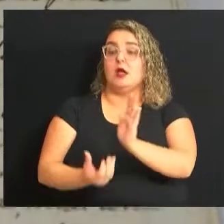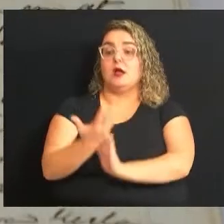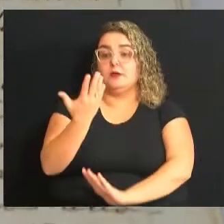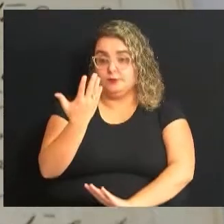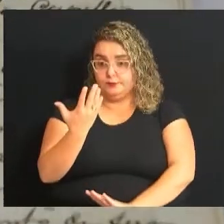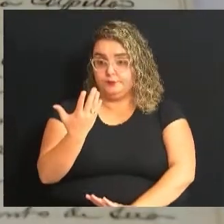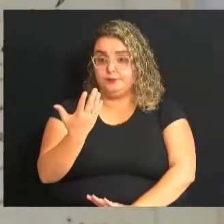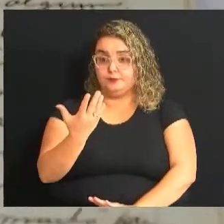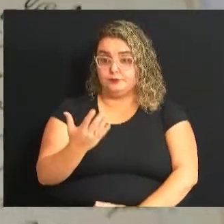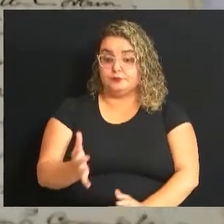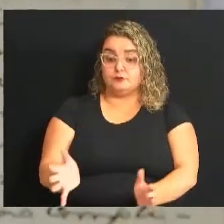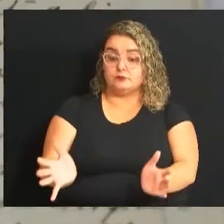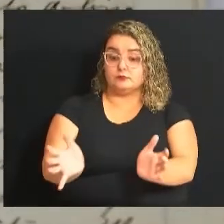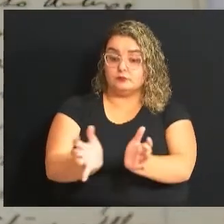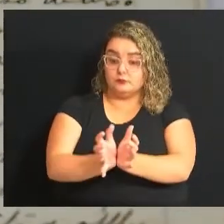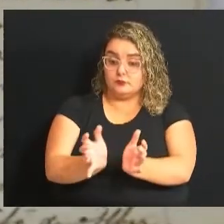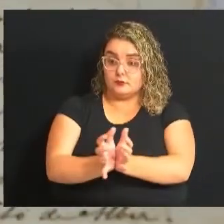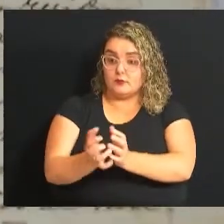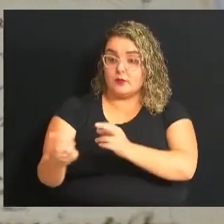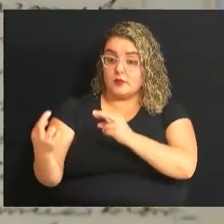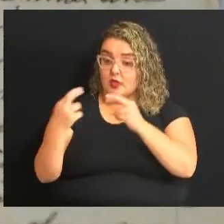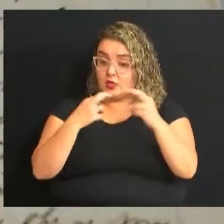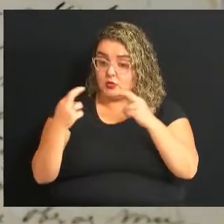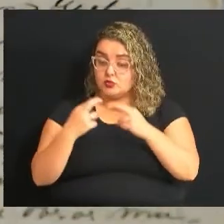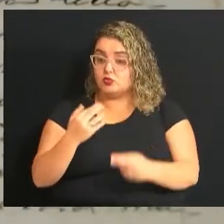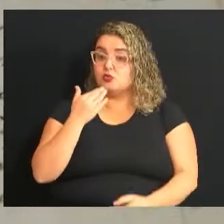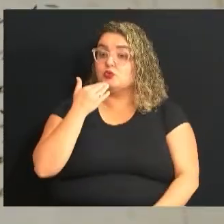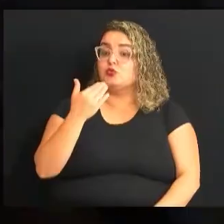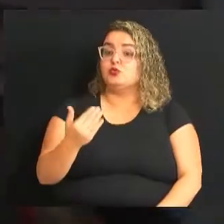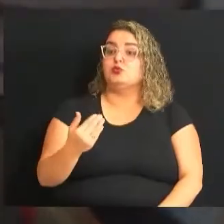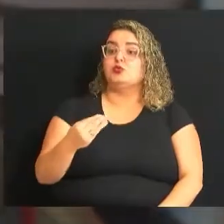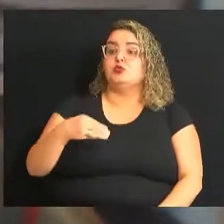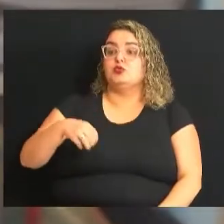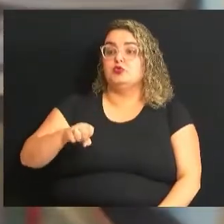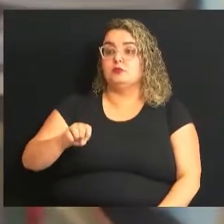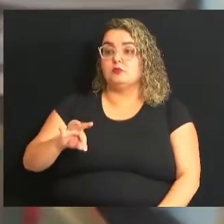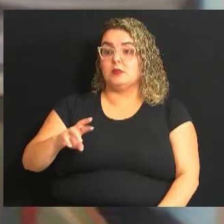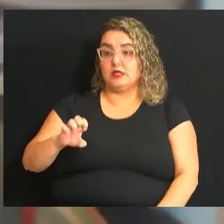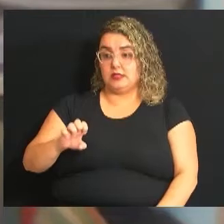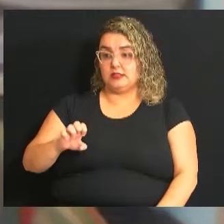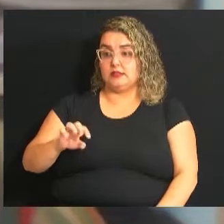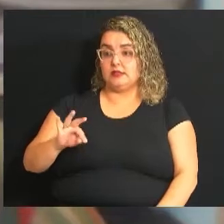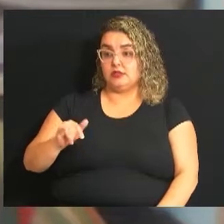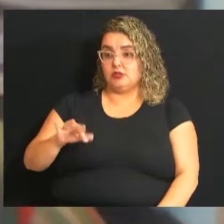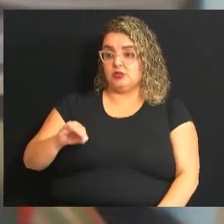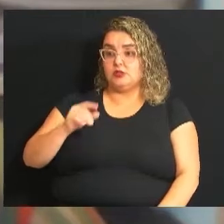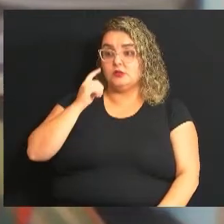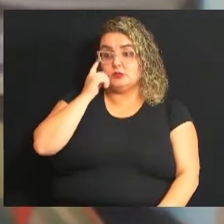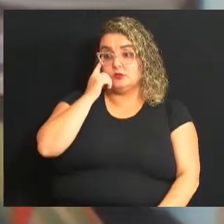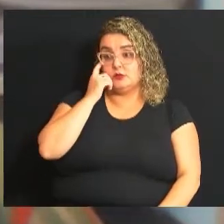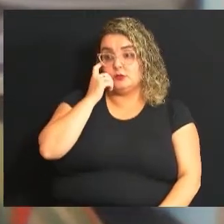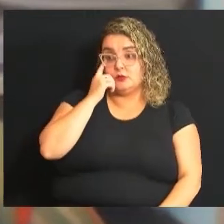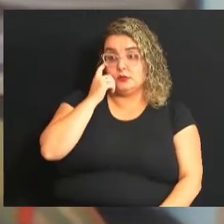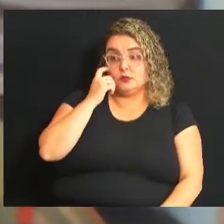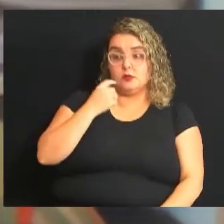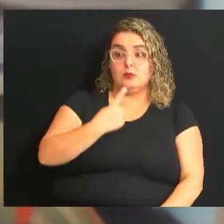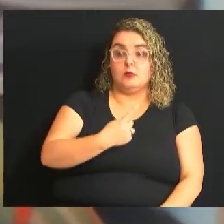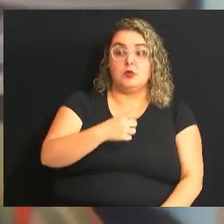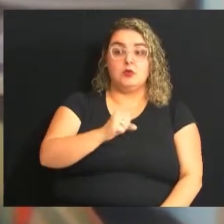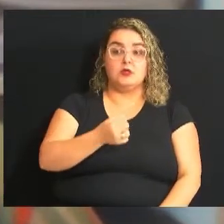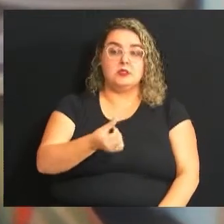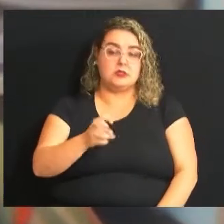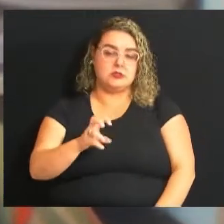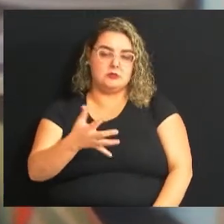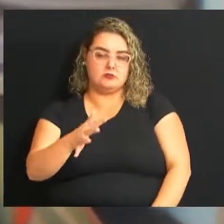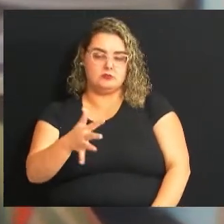uma comissão para analisar o pedido de Mestre Tito. A capela, ali por volta de 1835, ela